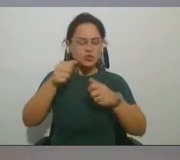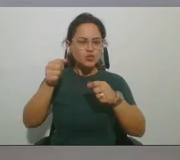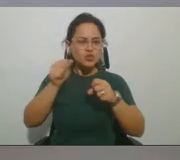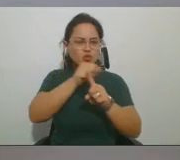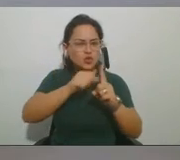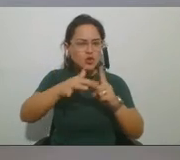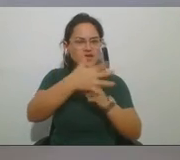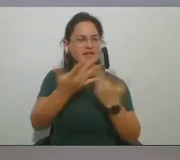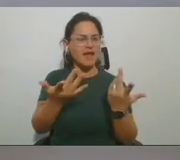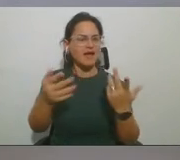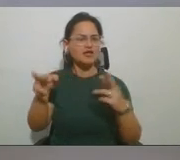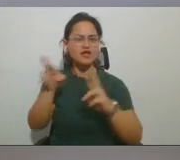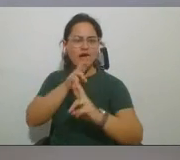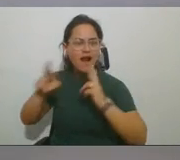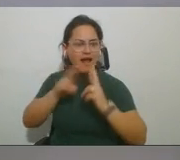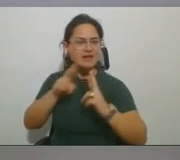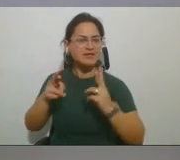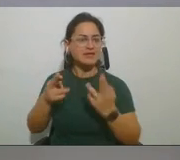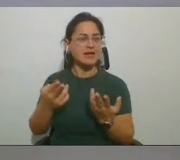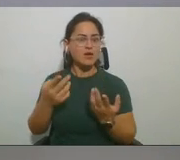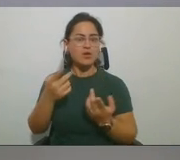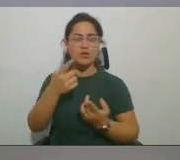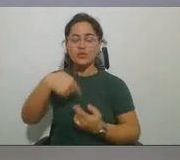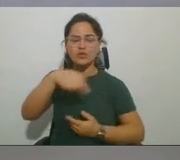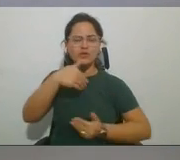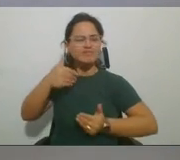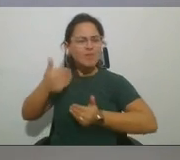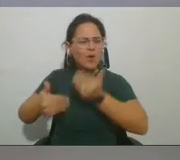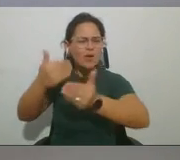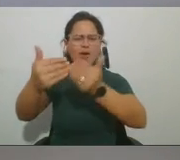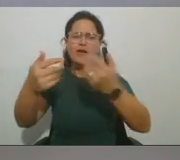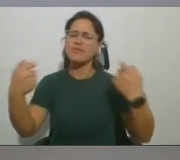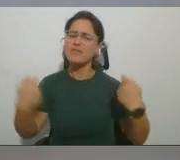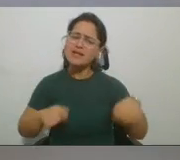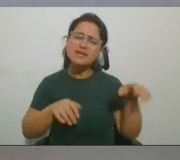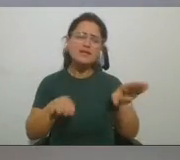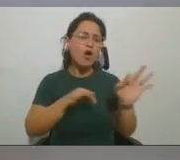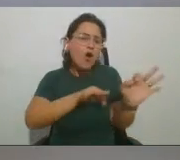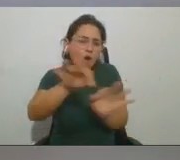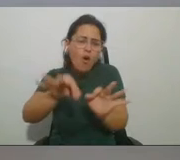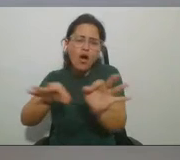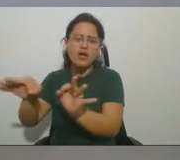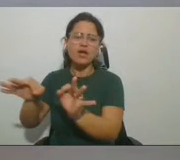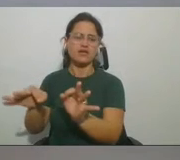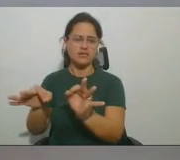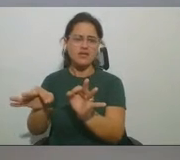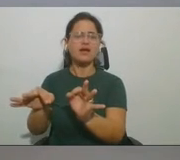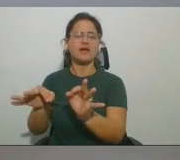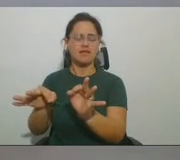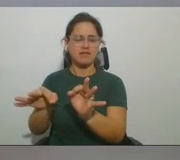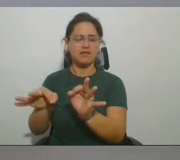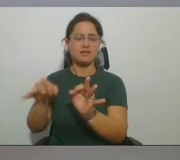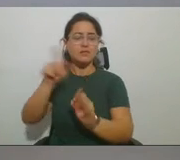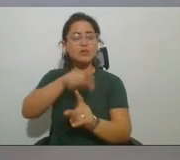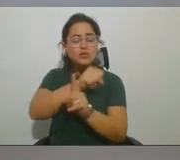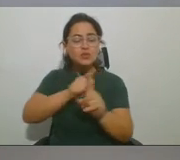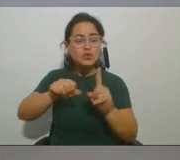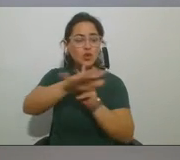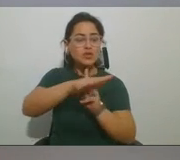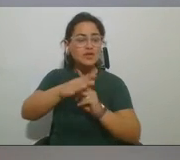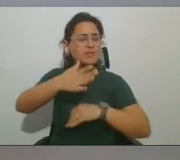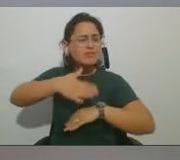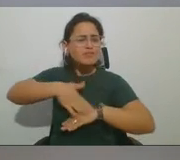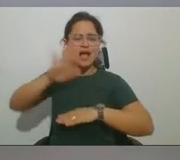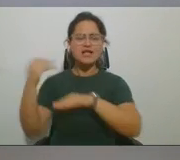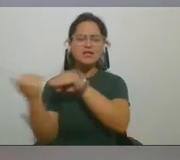as relações, como nós precisamos avançar e nos reorganizar para ter uma sociedade